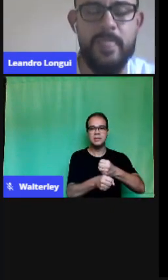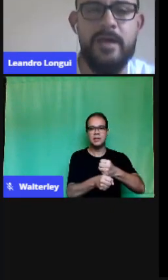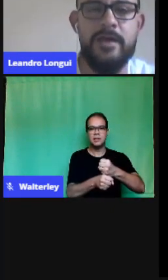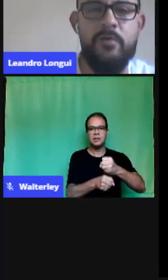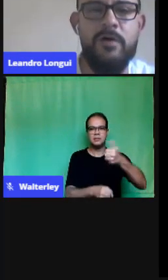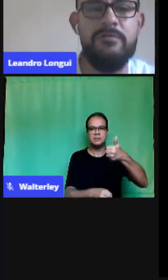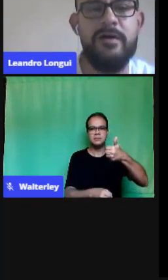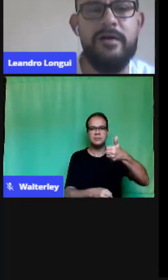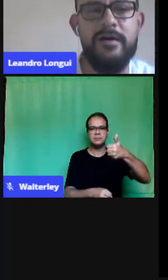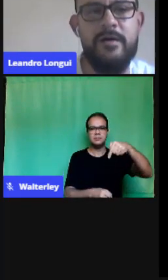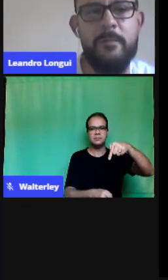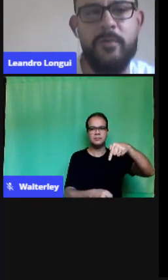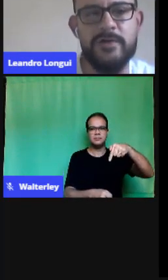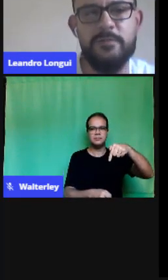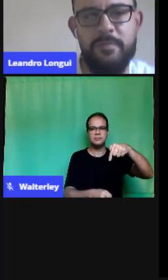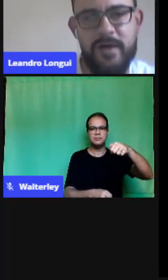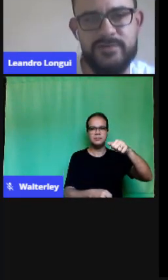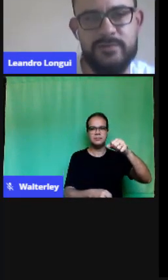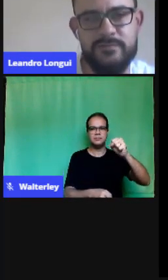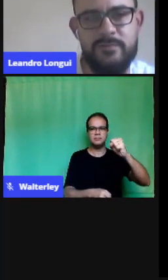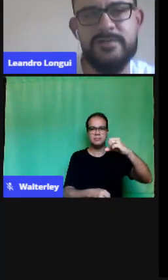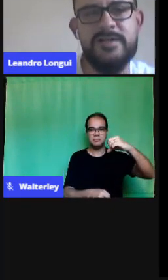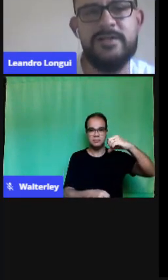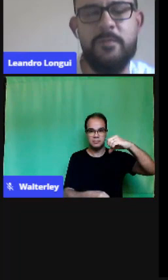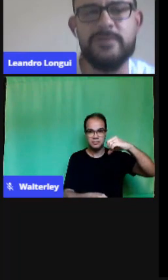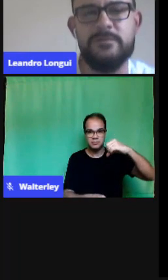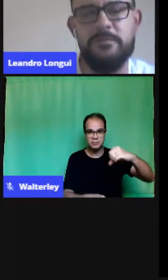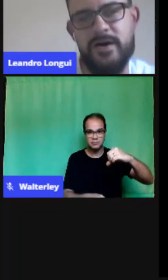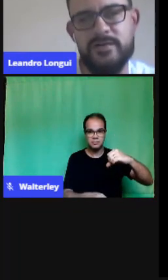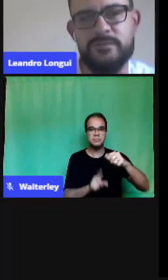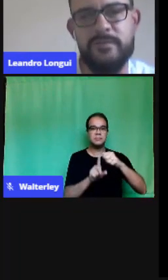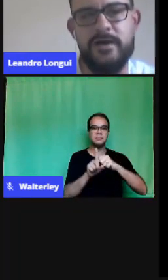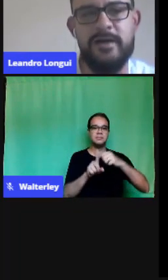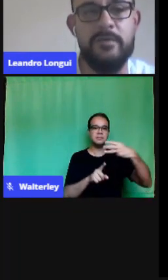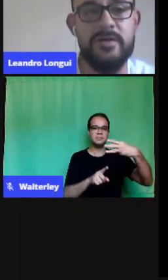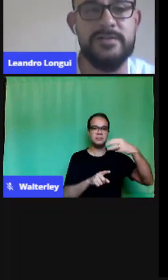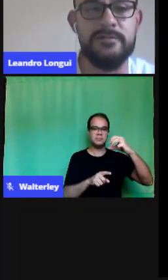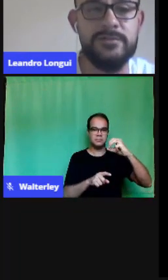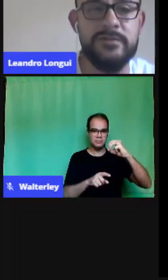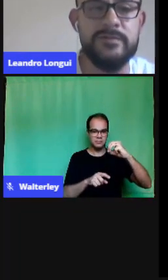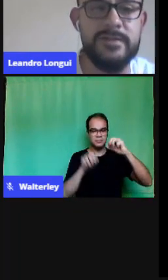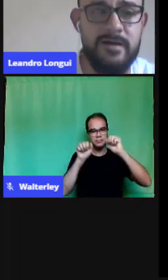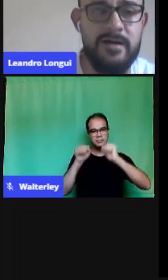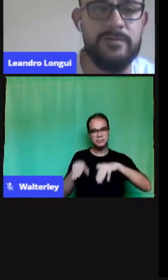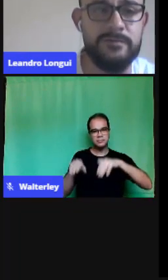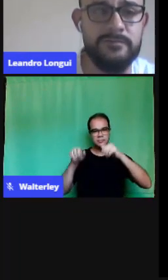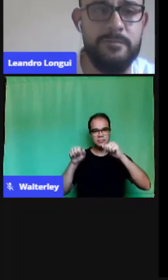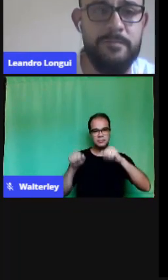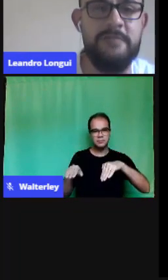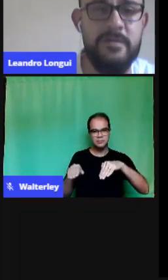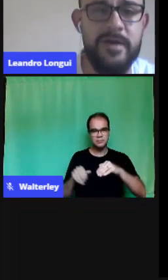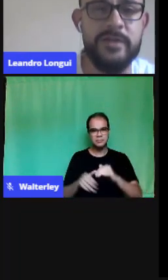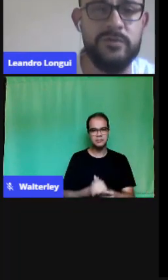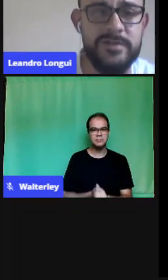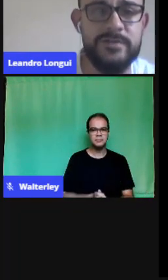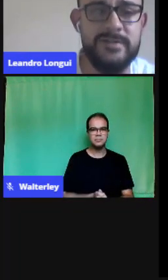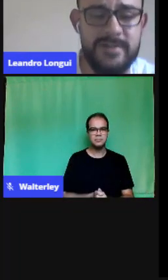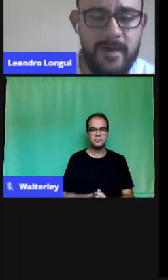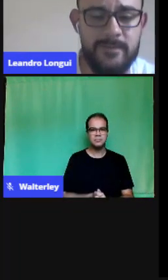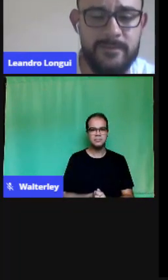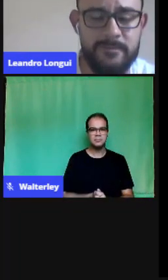carta. E qual é o próximo passo? Qual seria o próximo passo? A elaboração de um enunciado,